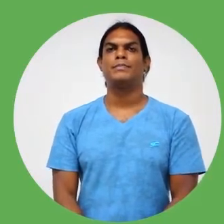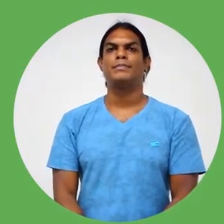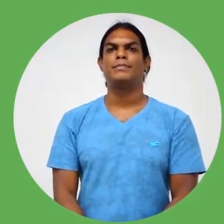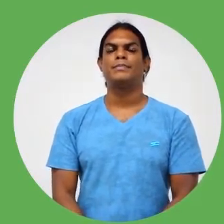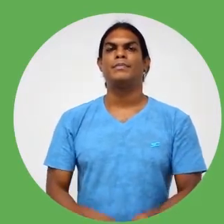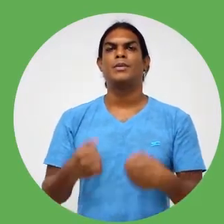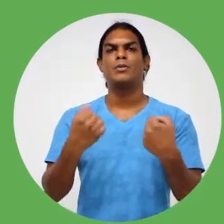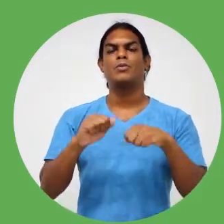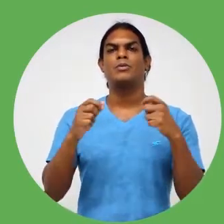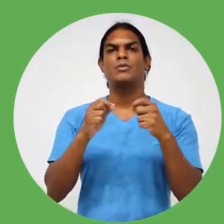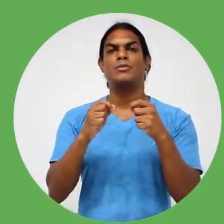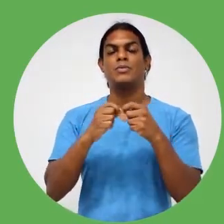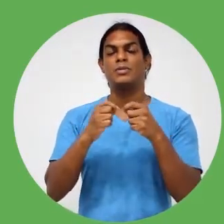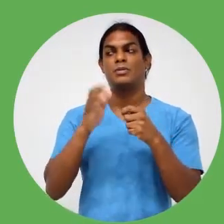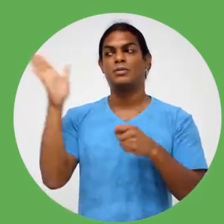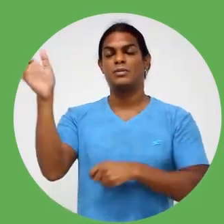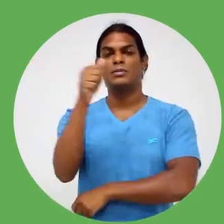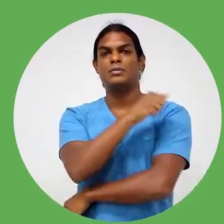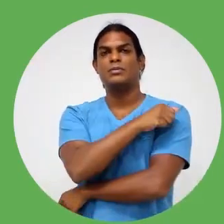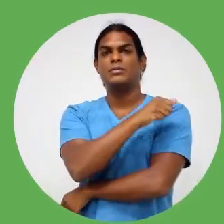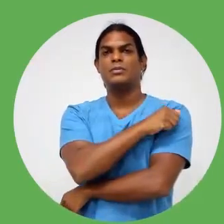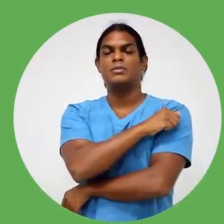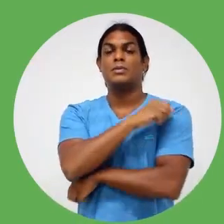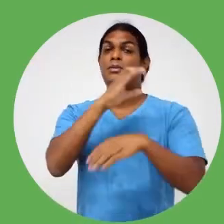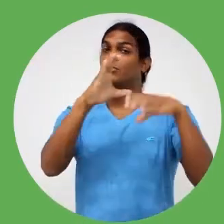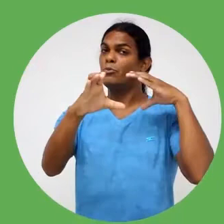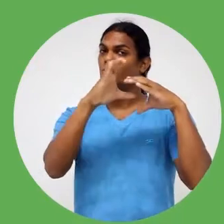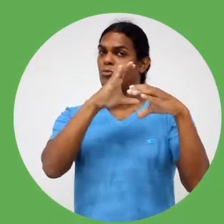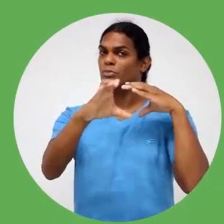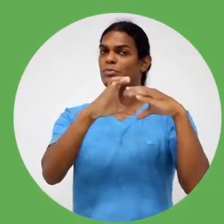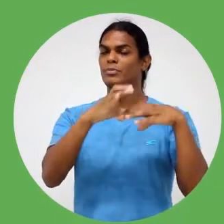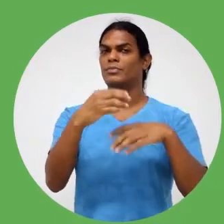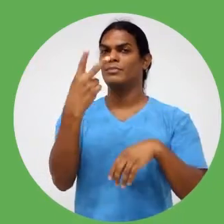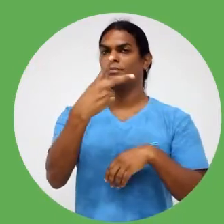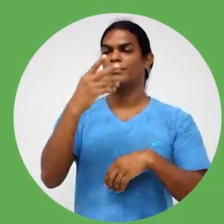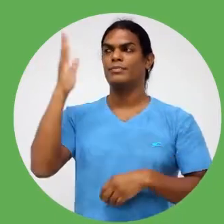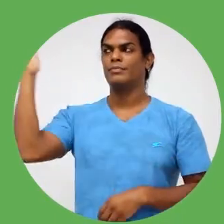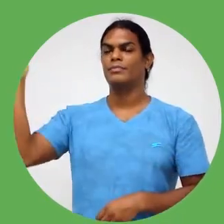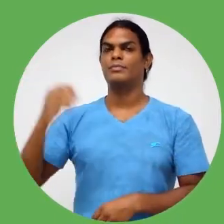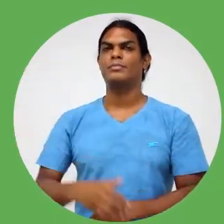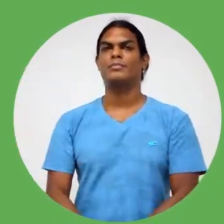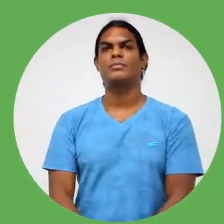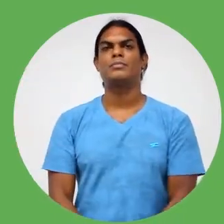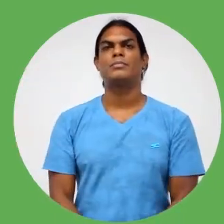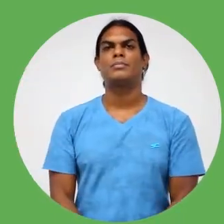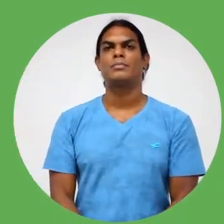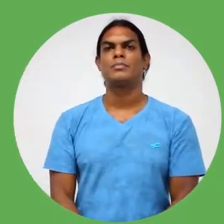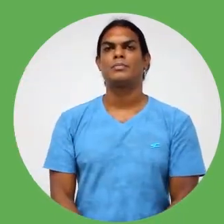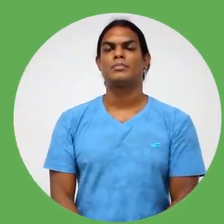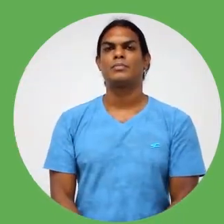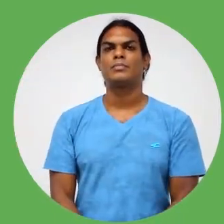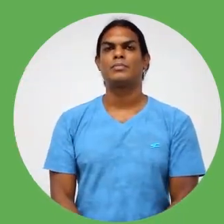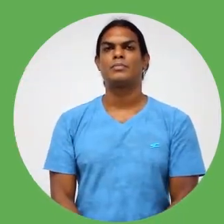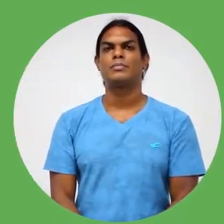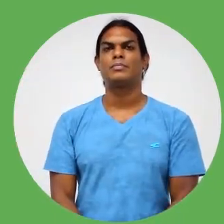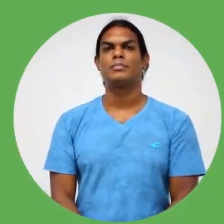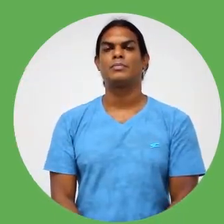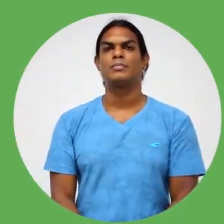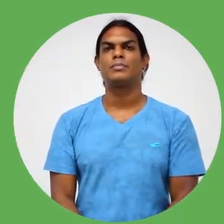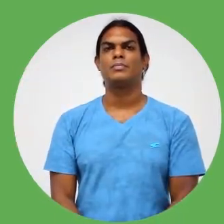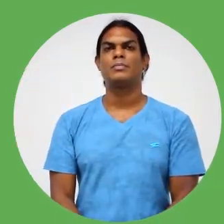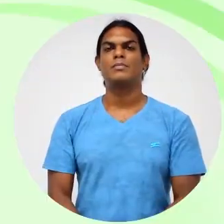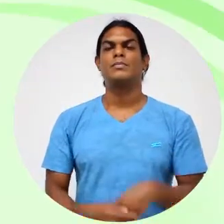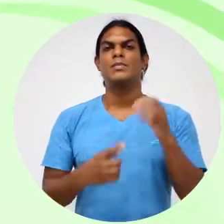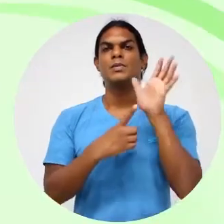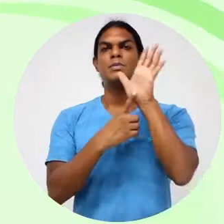fazer isso com o meu aluno, ter esse canal de comunicação. 2, divulgação dos trabalhos dos alunos. O que acontece é que